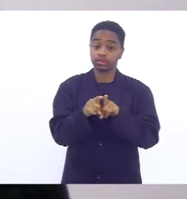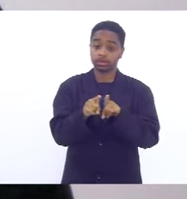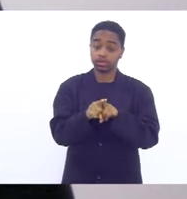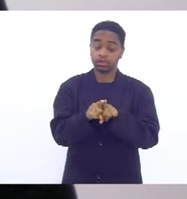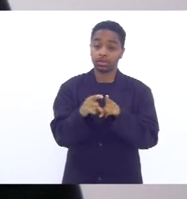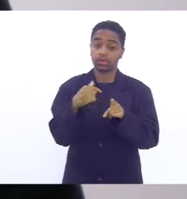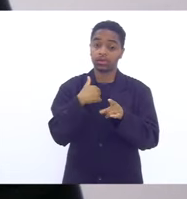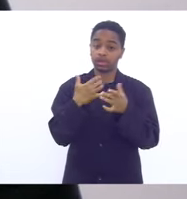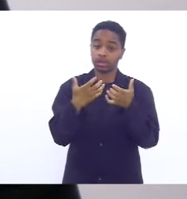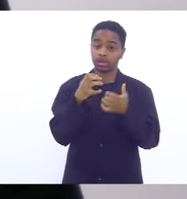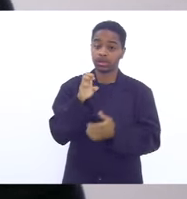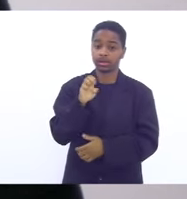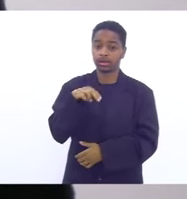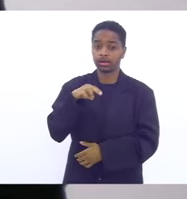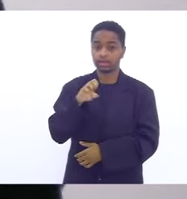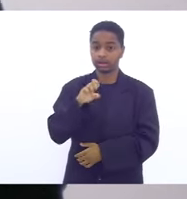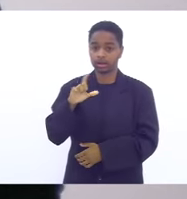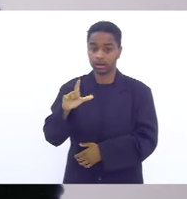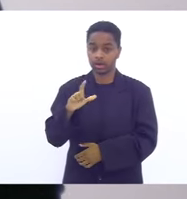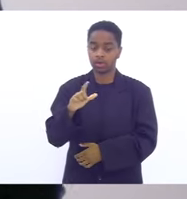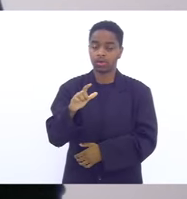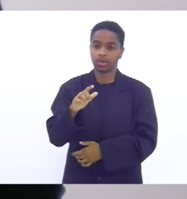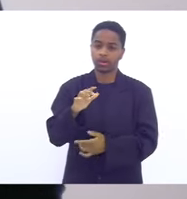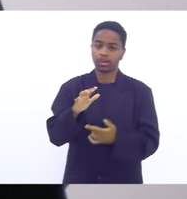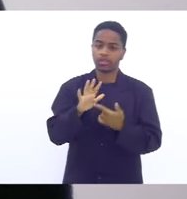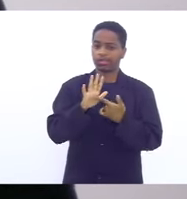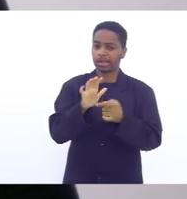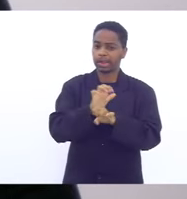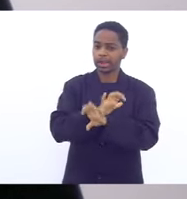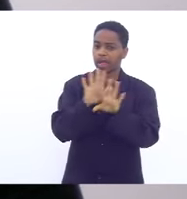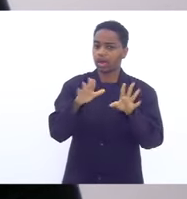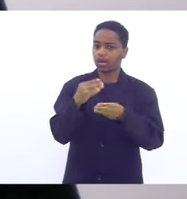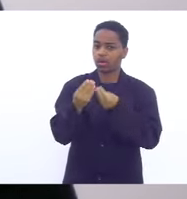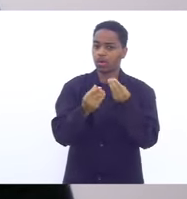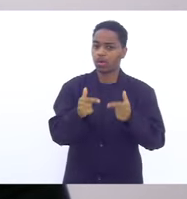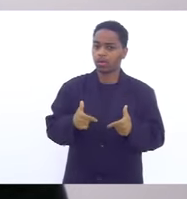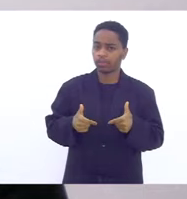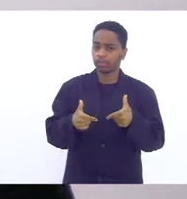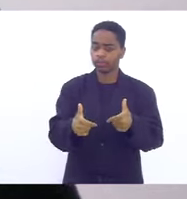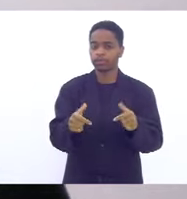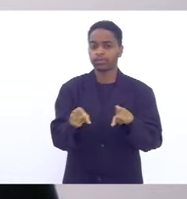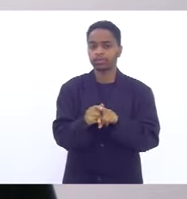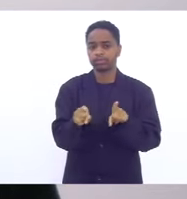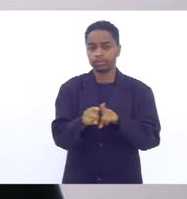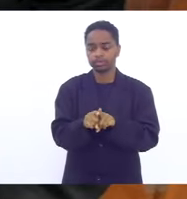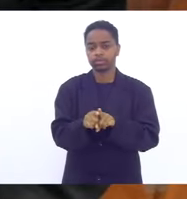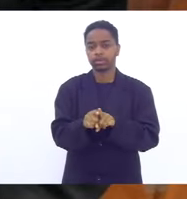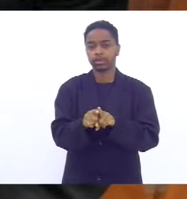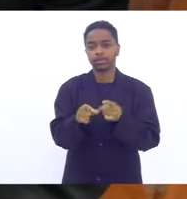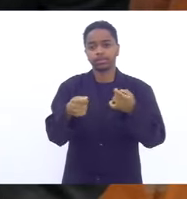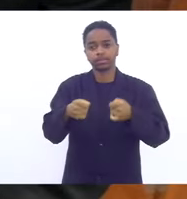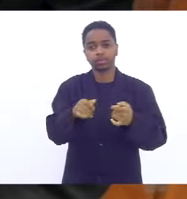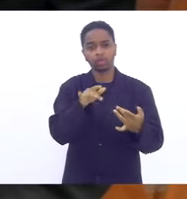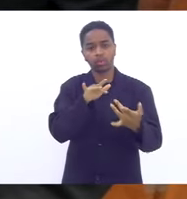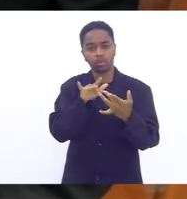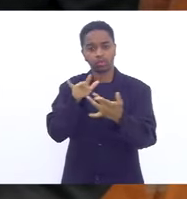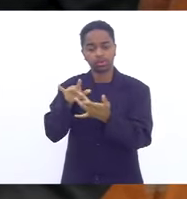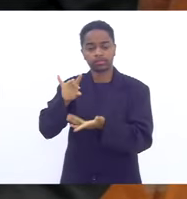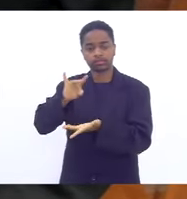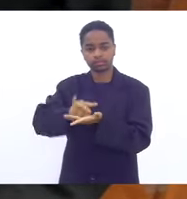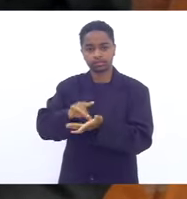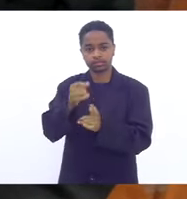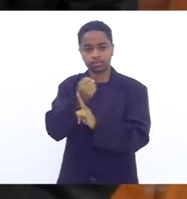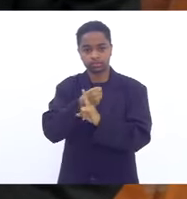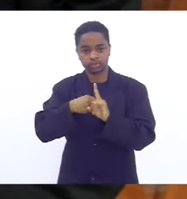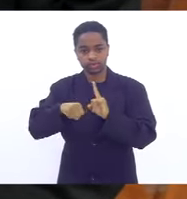gostaria que a Enel tivesse mais clareza nas ações, tivesse mais em contato, de fato, com a sociedade,